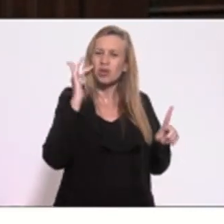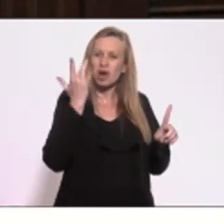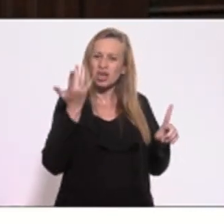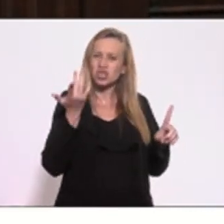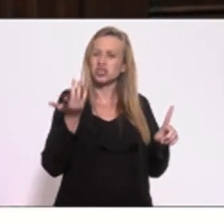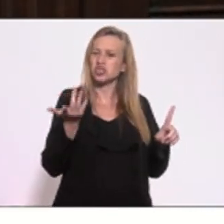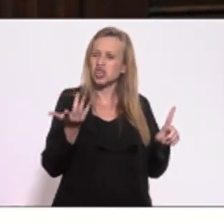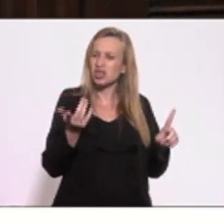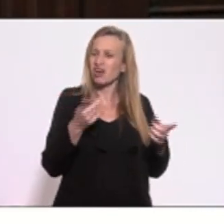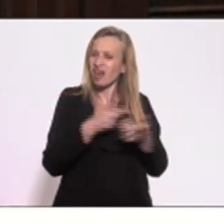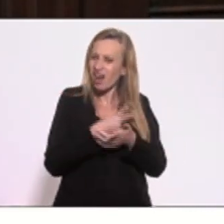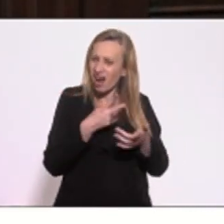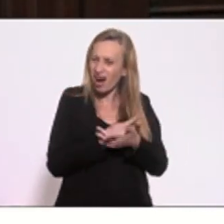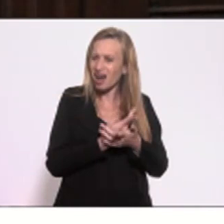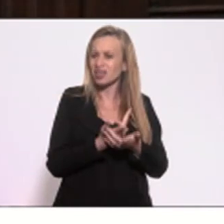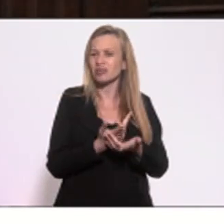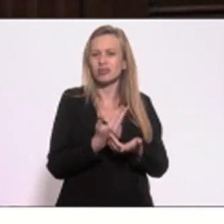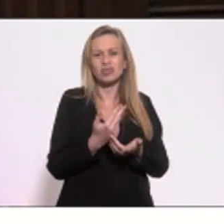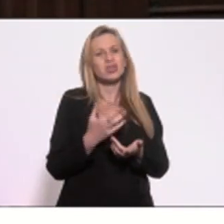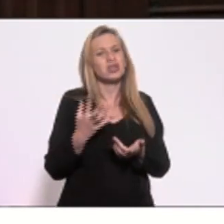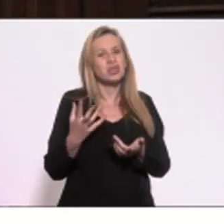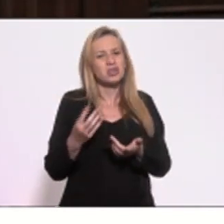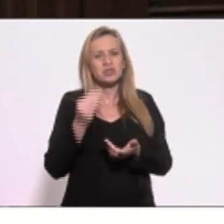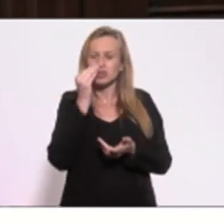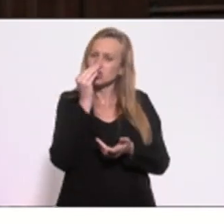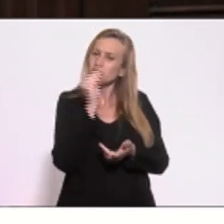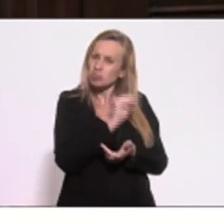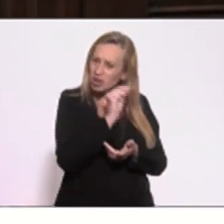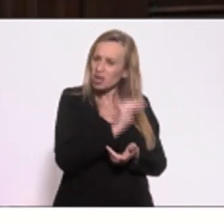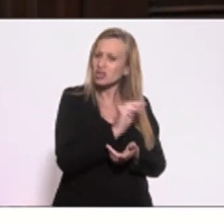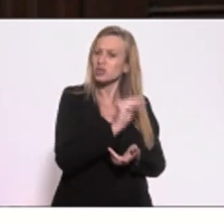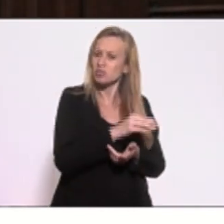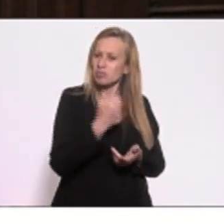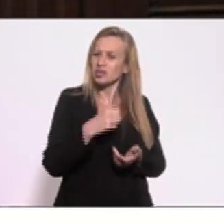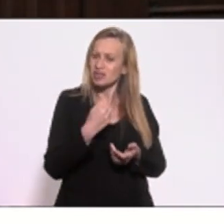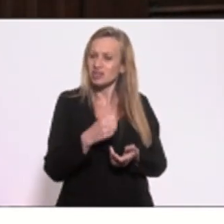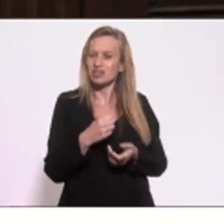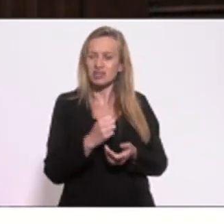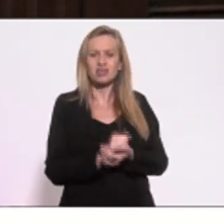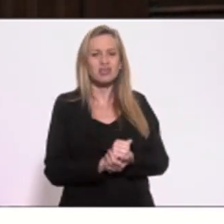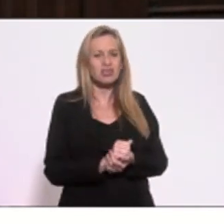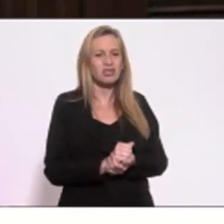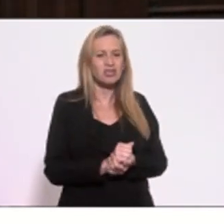agressão desse tipo, ela merece todo o repúdio e aqui eu gostaria de deixar